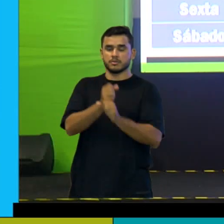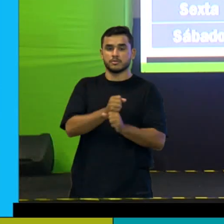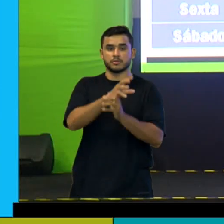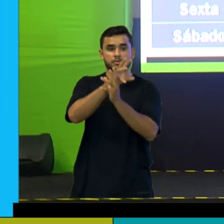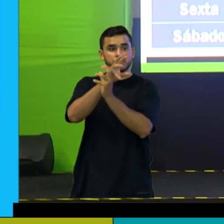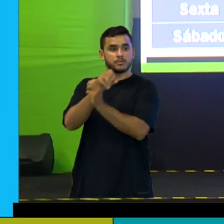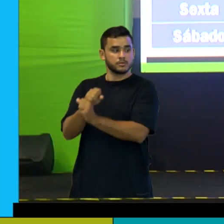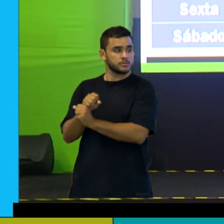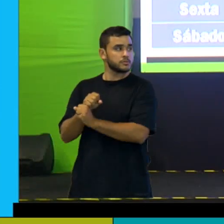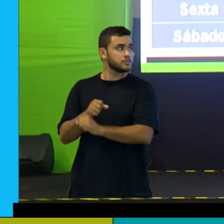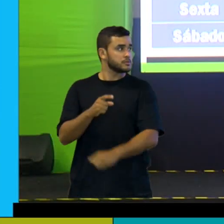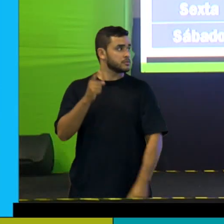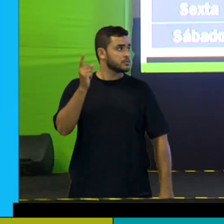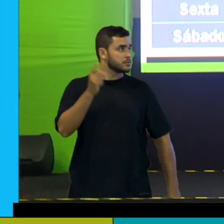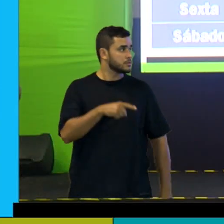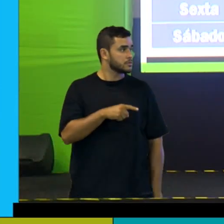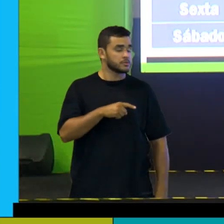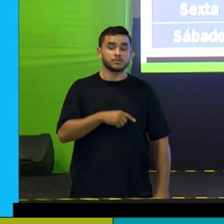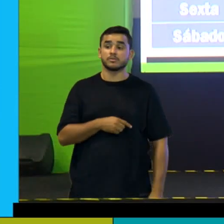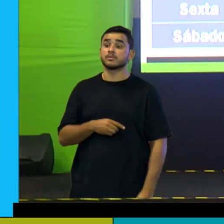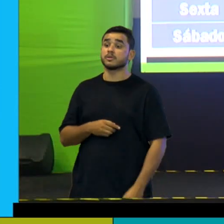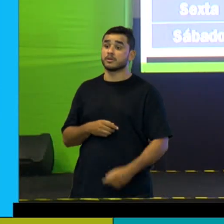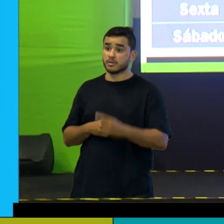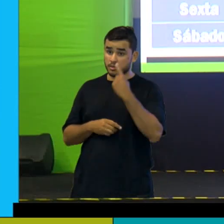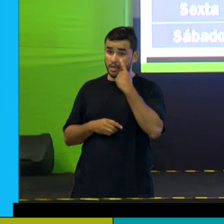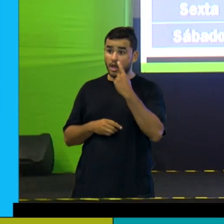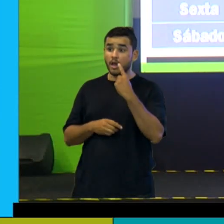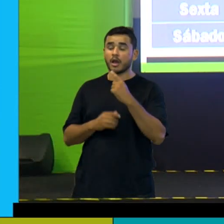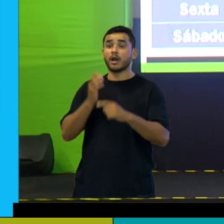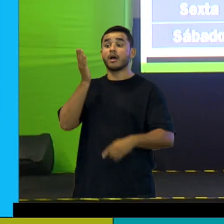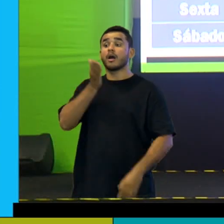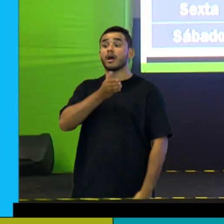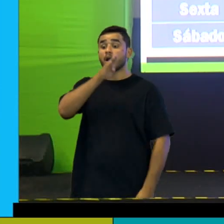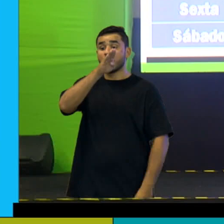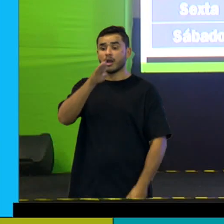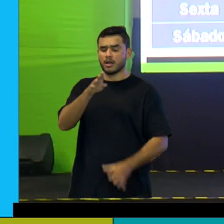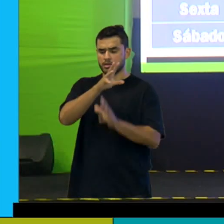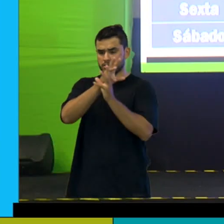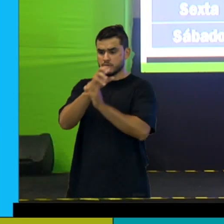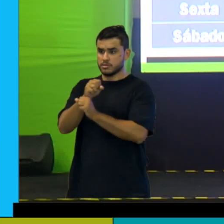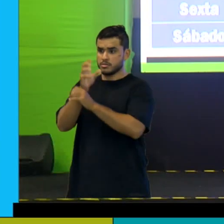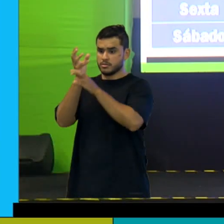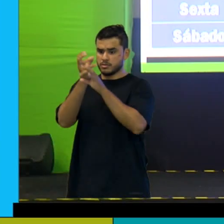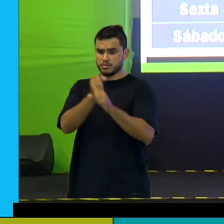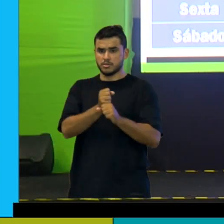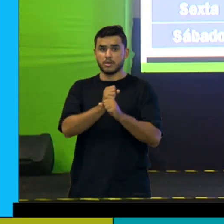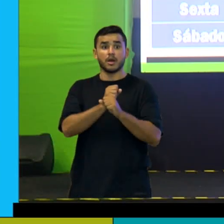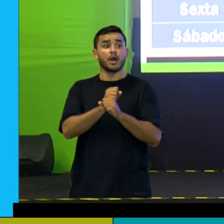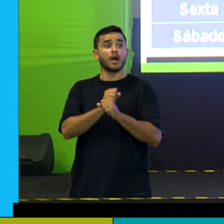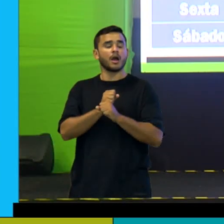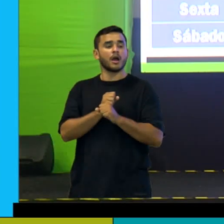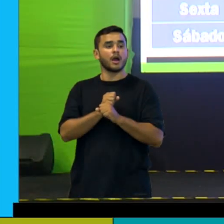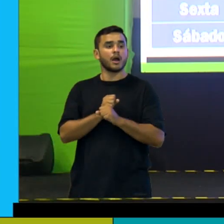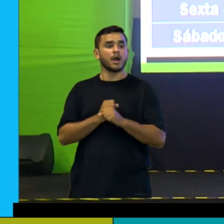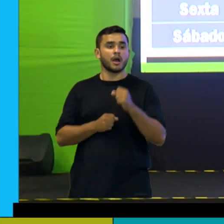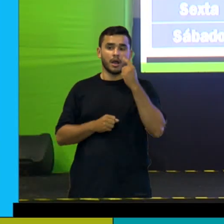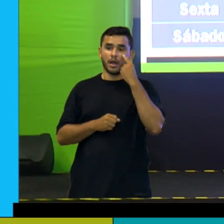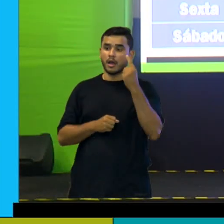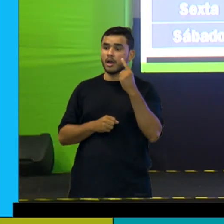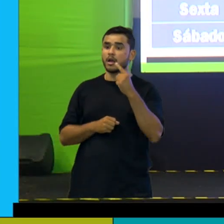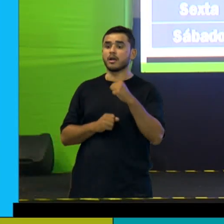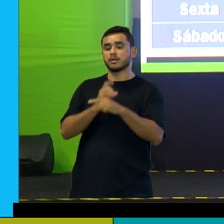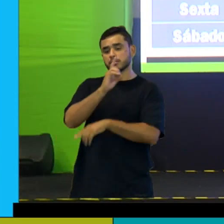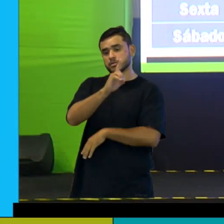é velocidade vezes tempo. E se você passa a velocidade por denominador, tempo é distância